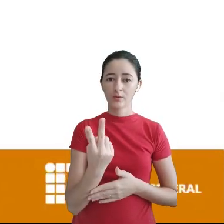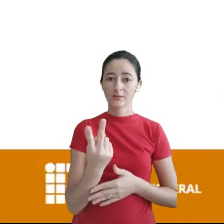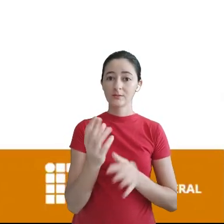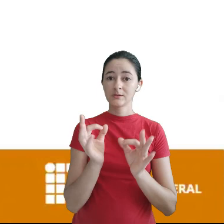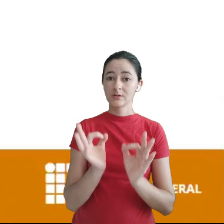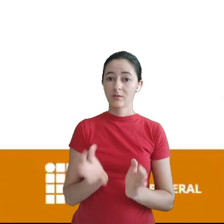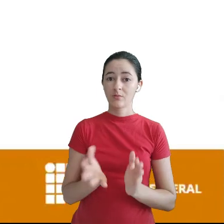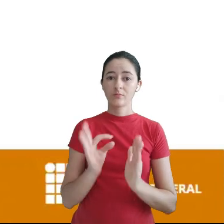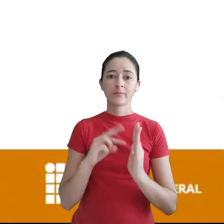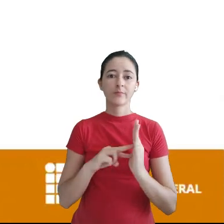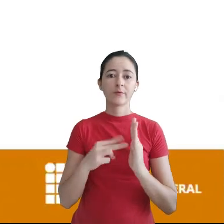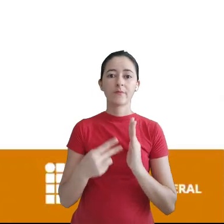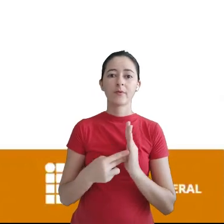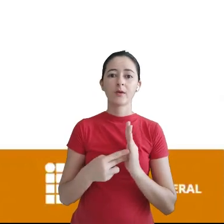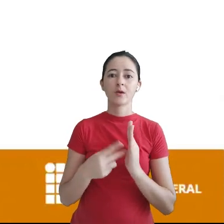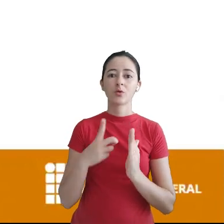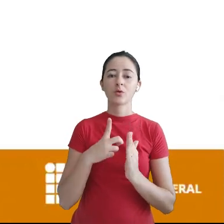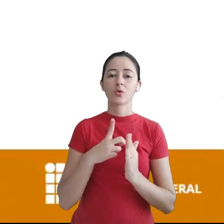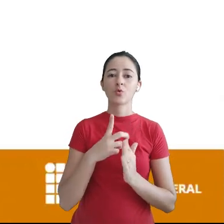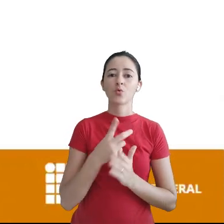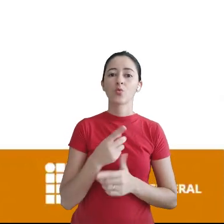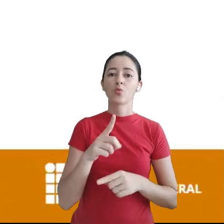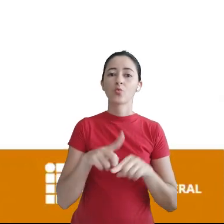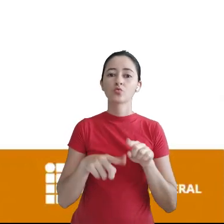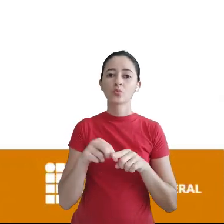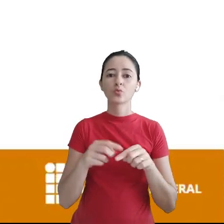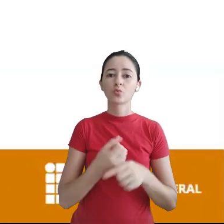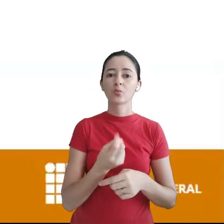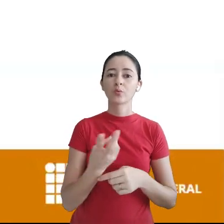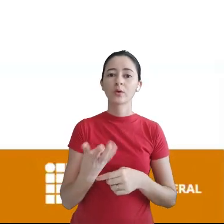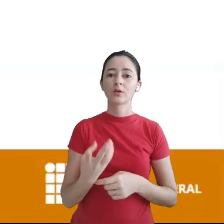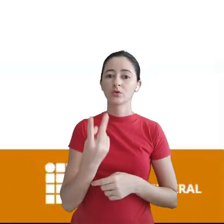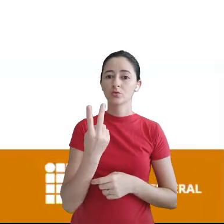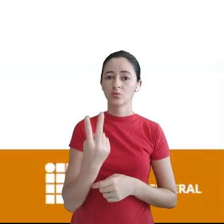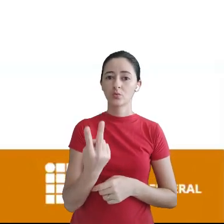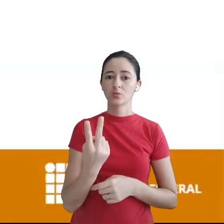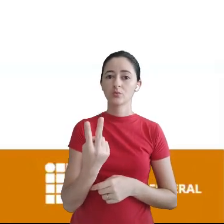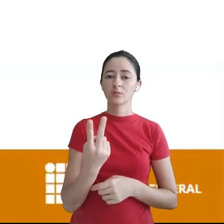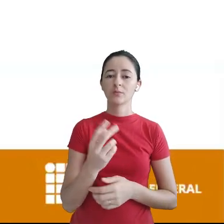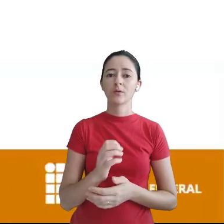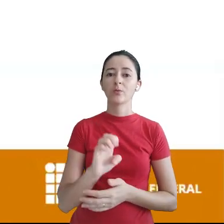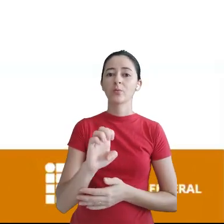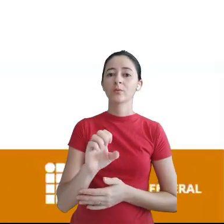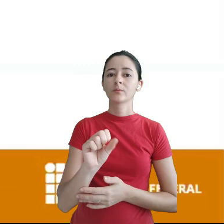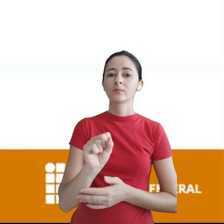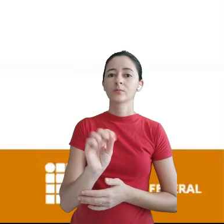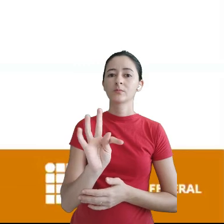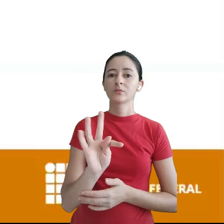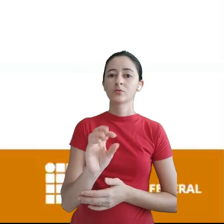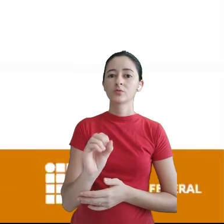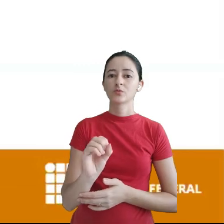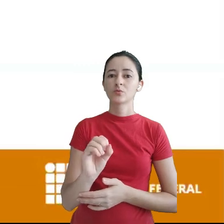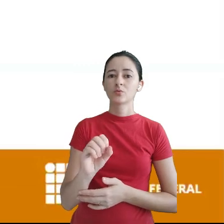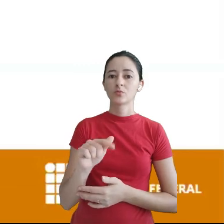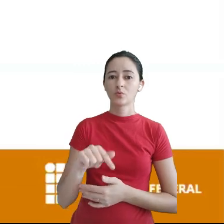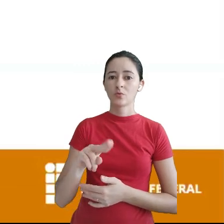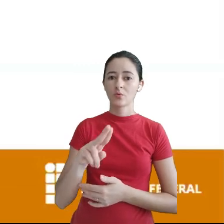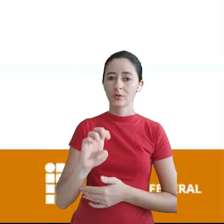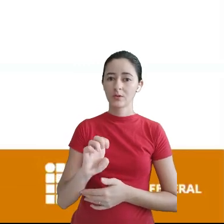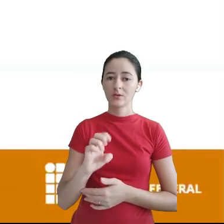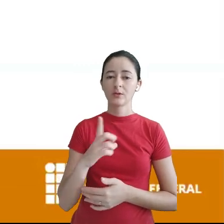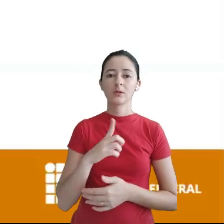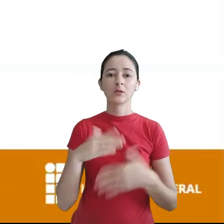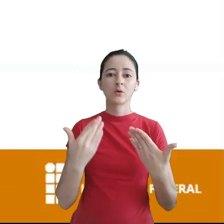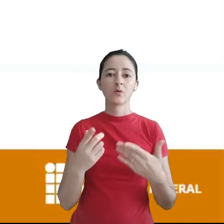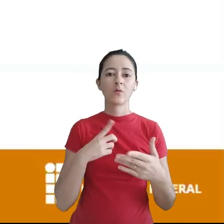desse produto? Dois. Significa que o estoque desse produto é dois. Deu para entender a lógica? Então, quando a gente